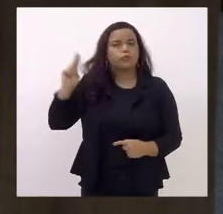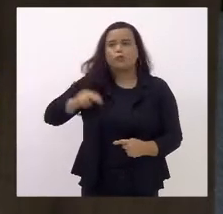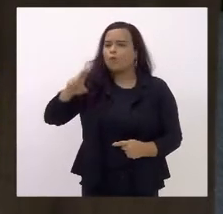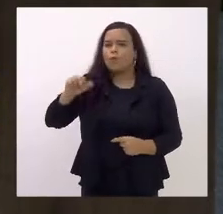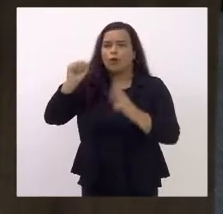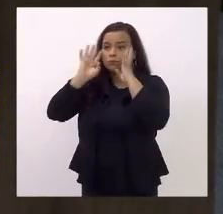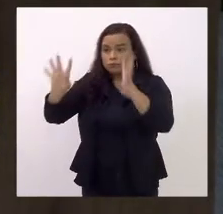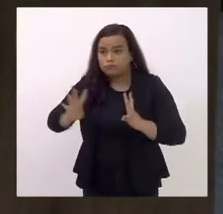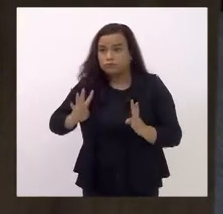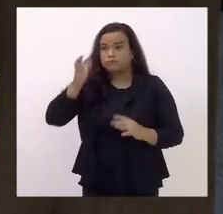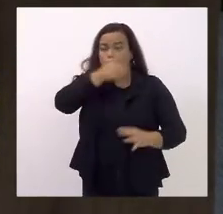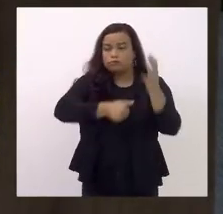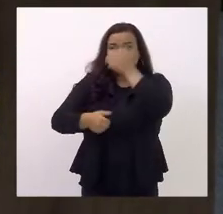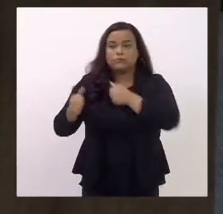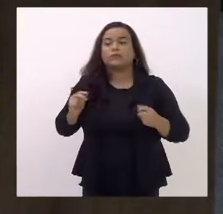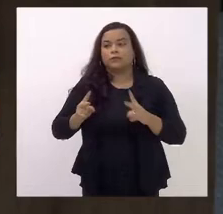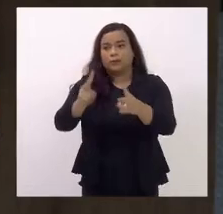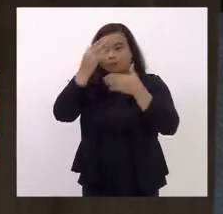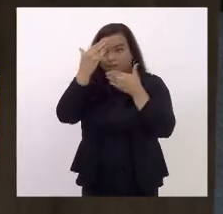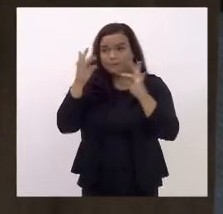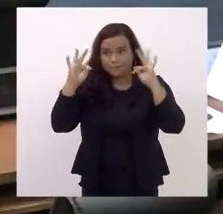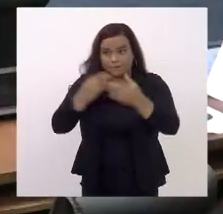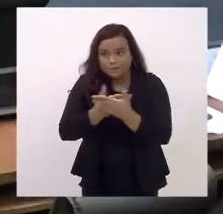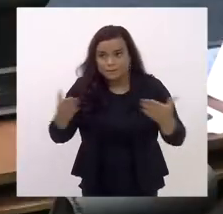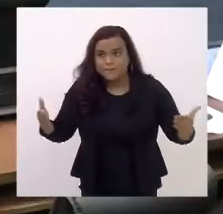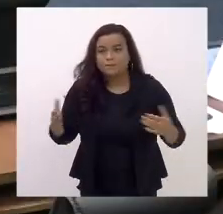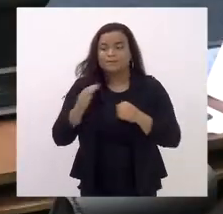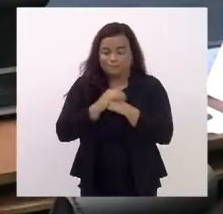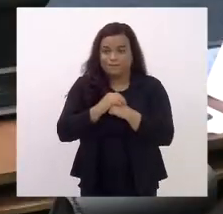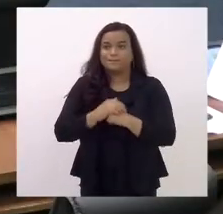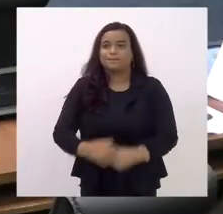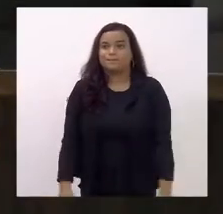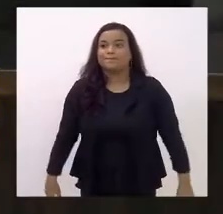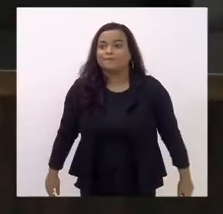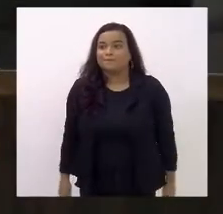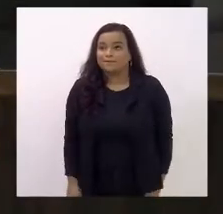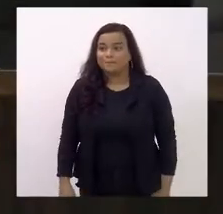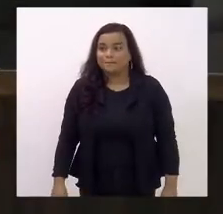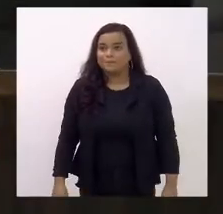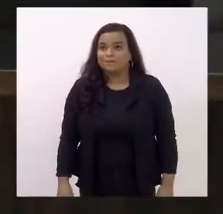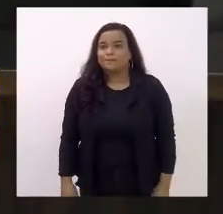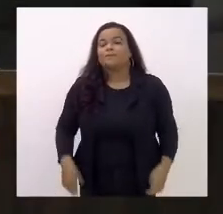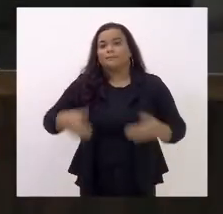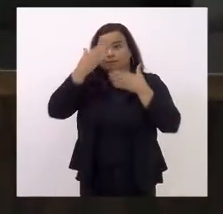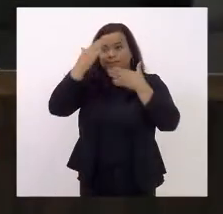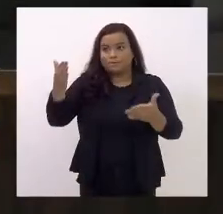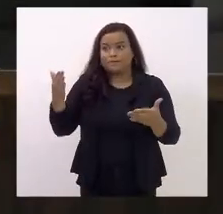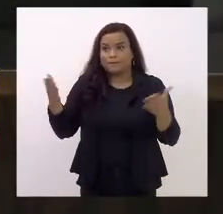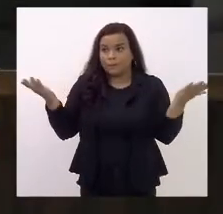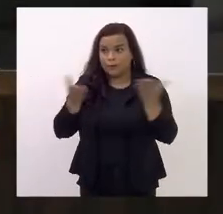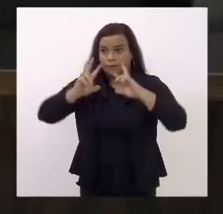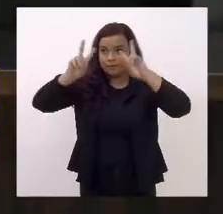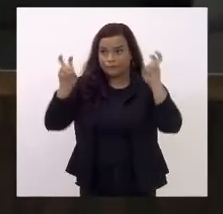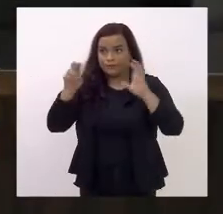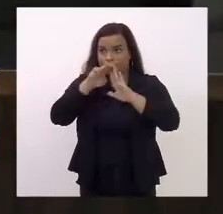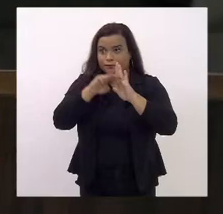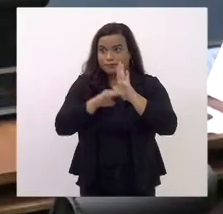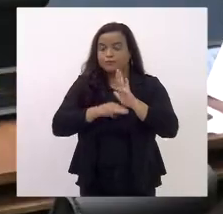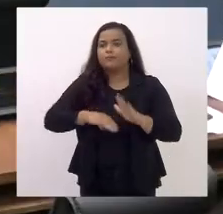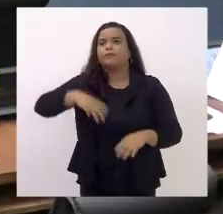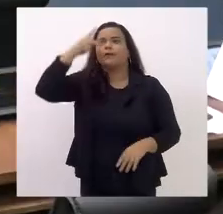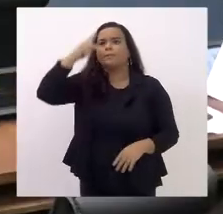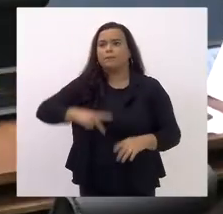nos livra de todo mal. Obrigada a todos. Amém. Obrigado. Vamos à pauta. Sessão ordinária do dia 7.